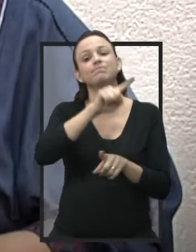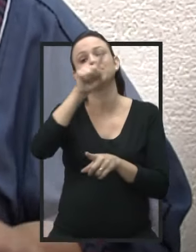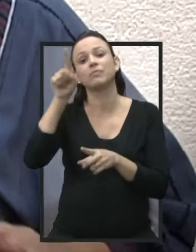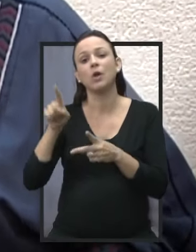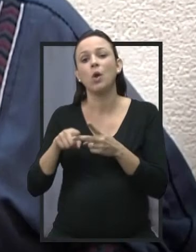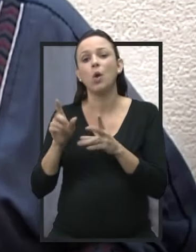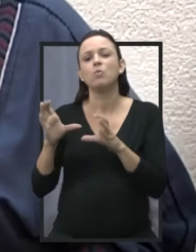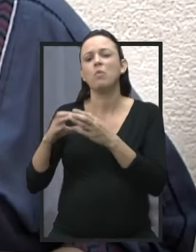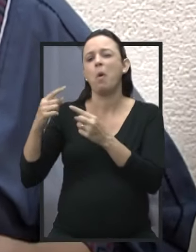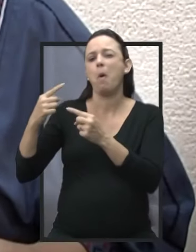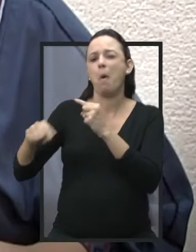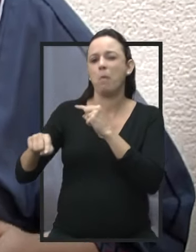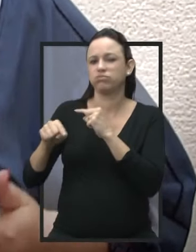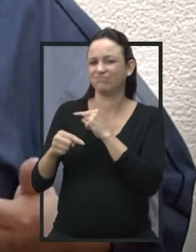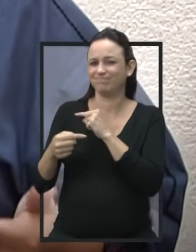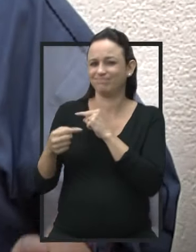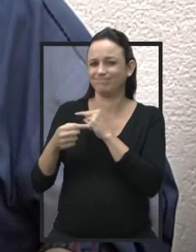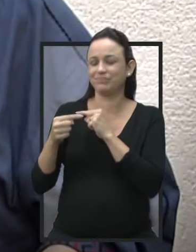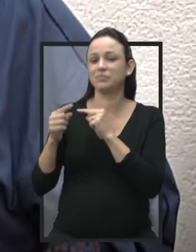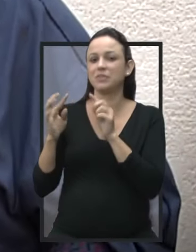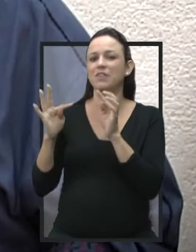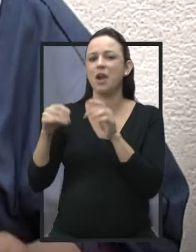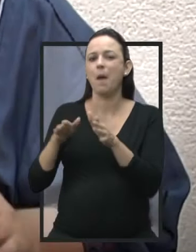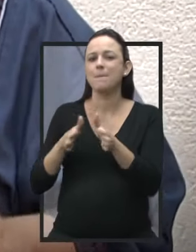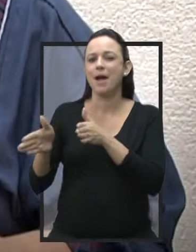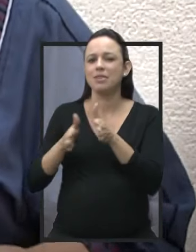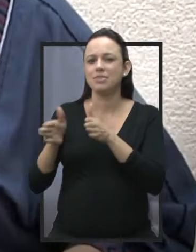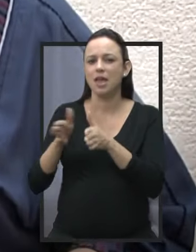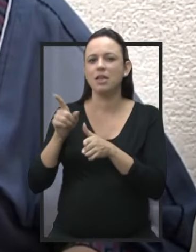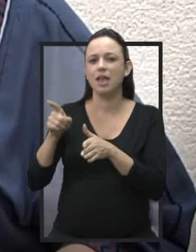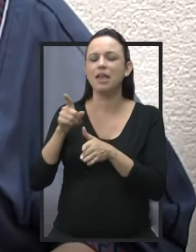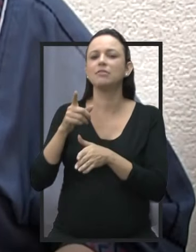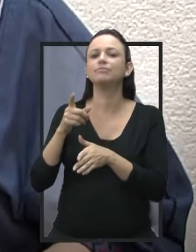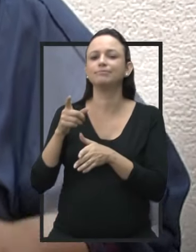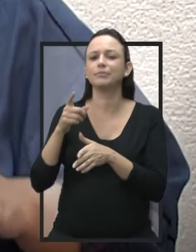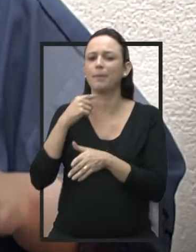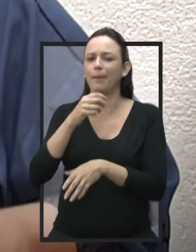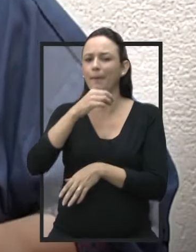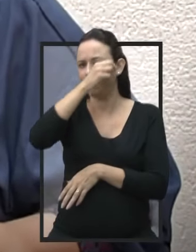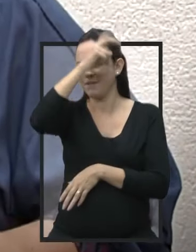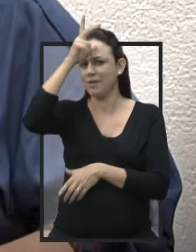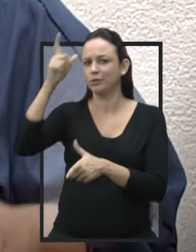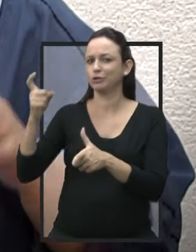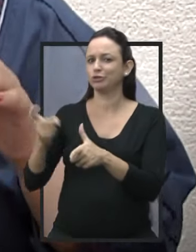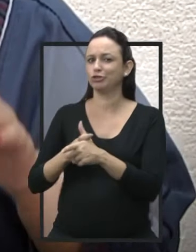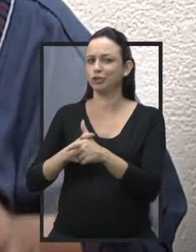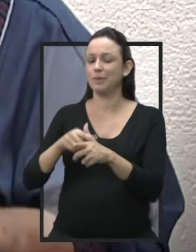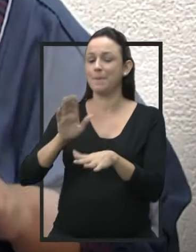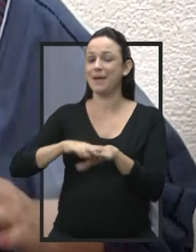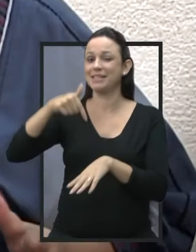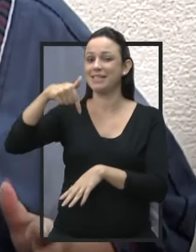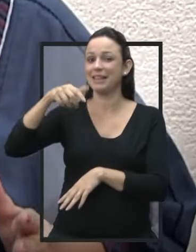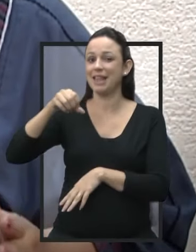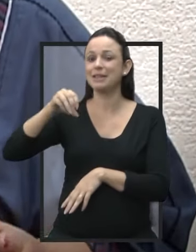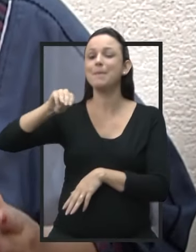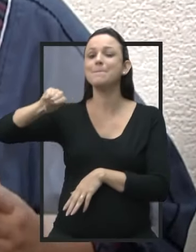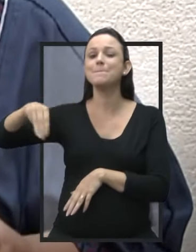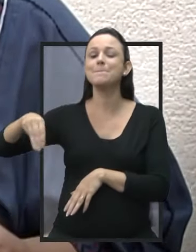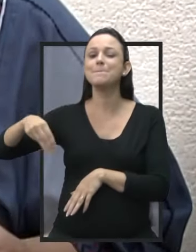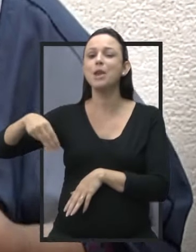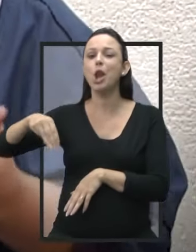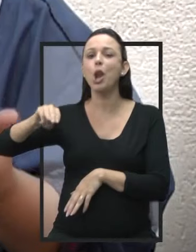os seus opositores alegam que ao final do mandato, ele teria deixado a prefeitura endividada em mais de 70 milhões